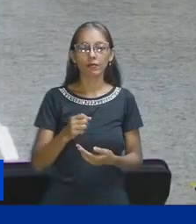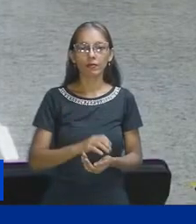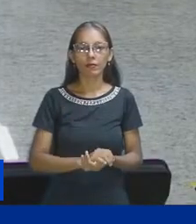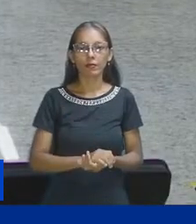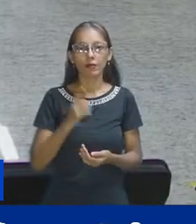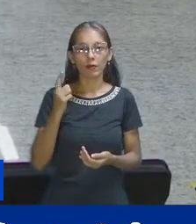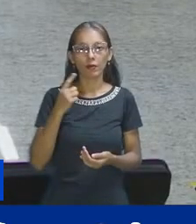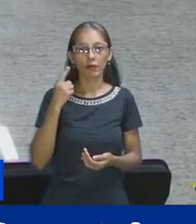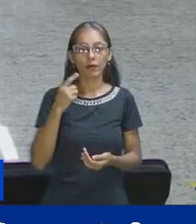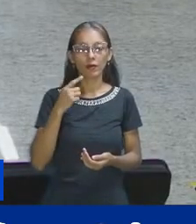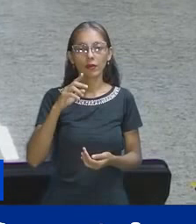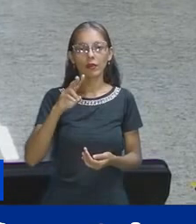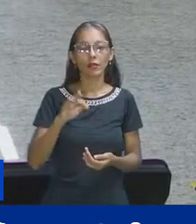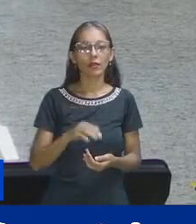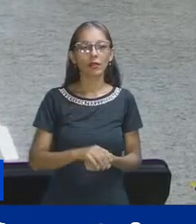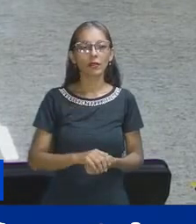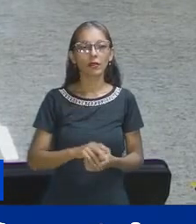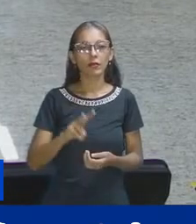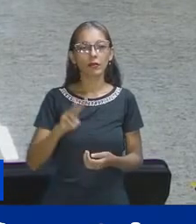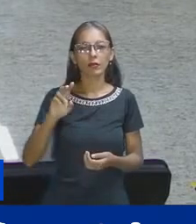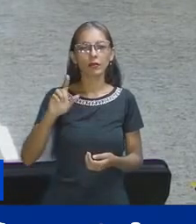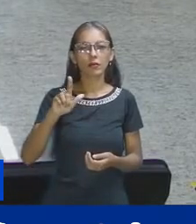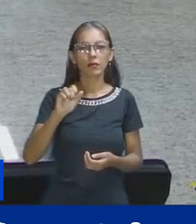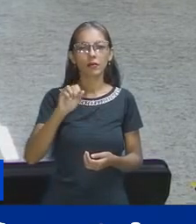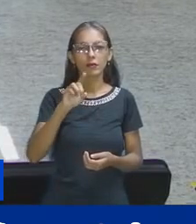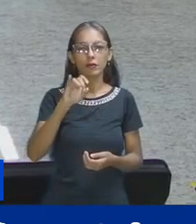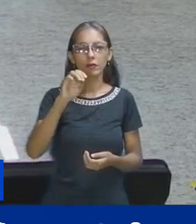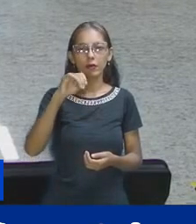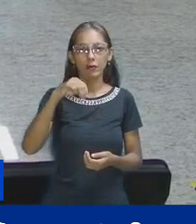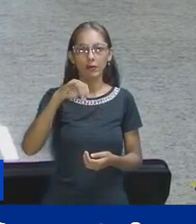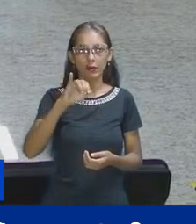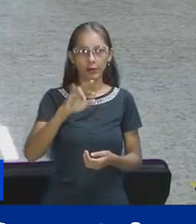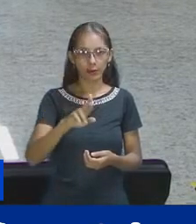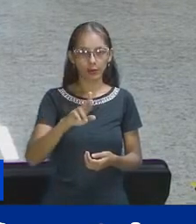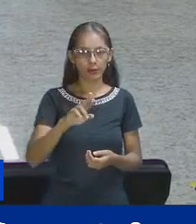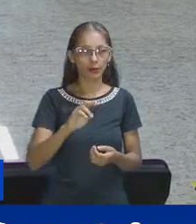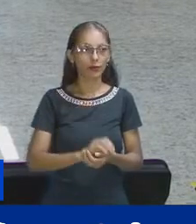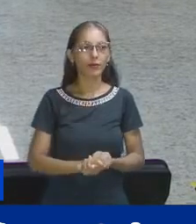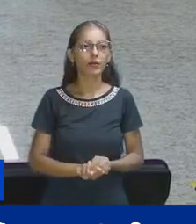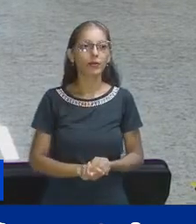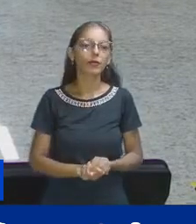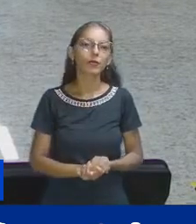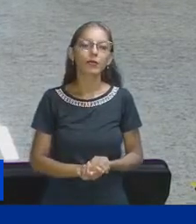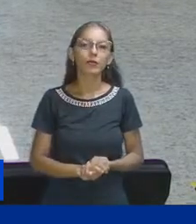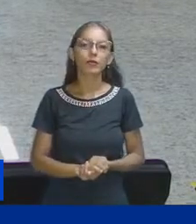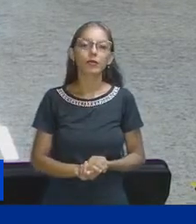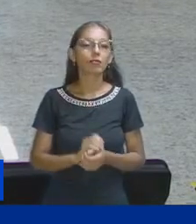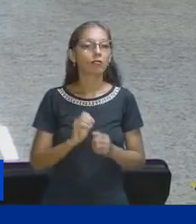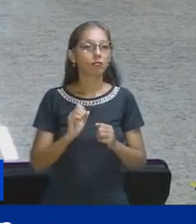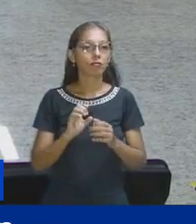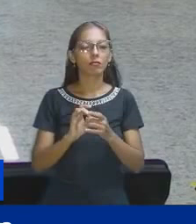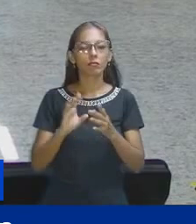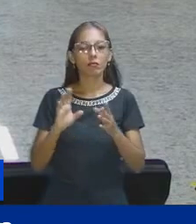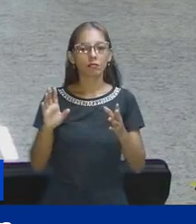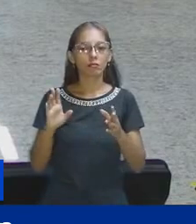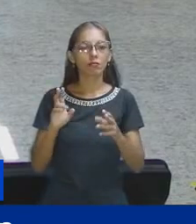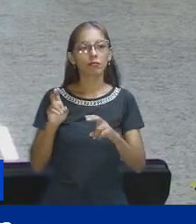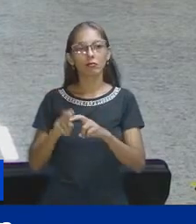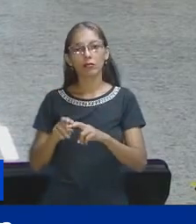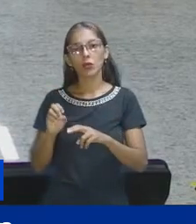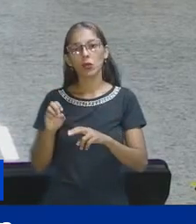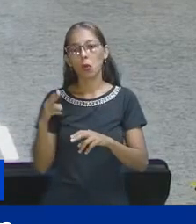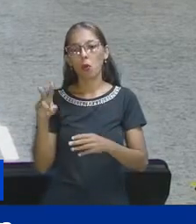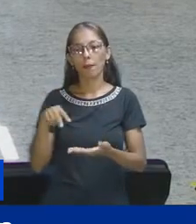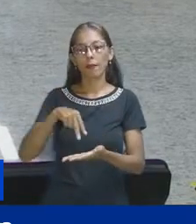de Paula. Os advogados que se quiserem, ficar à vontade aí, sentar, ficar sentado. Fiquem à vontade, tá?